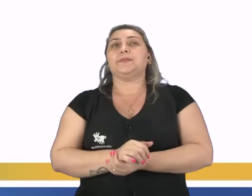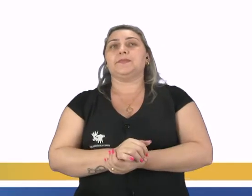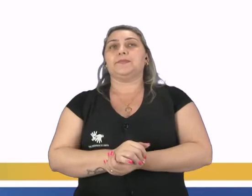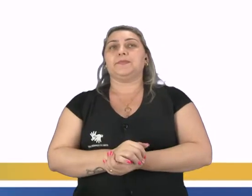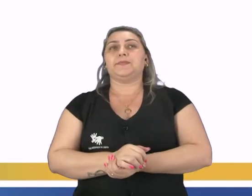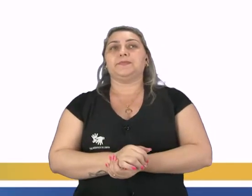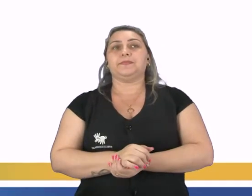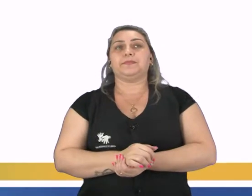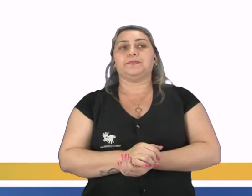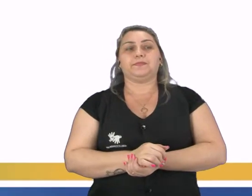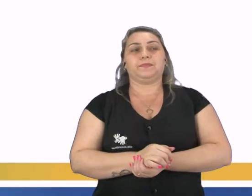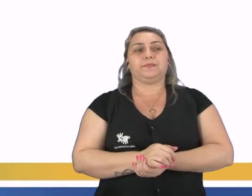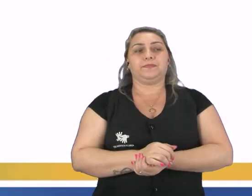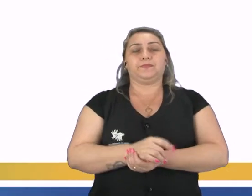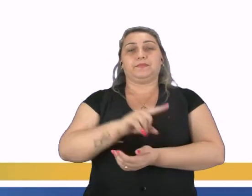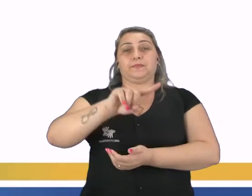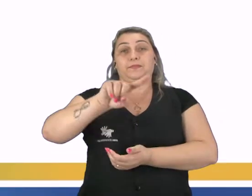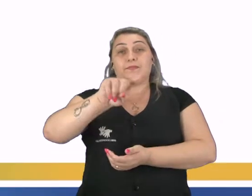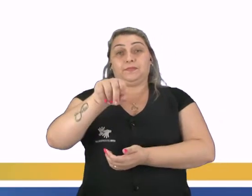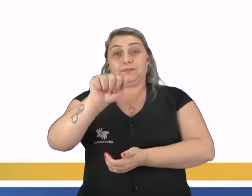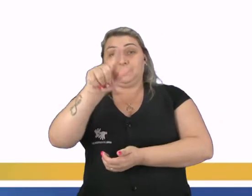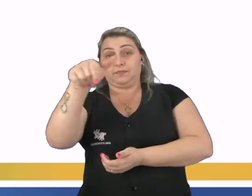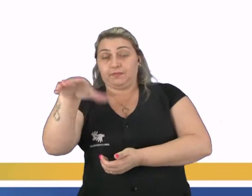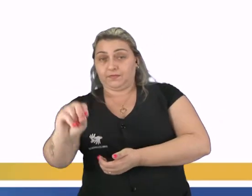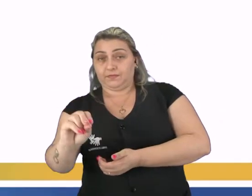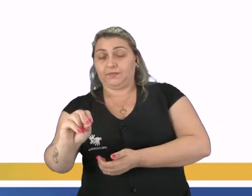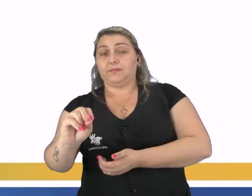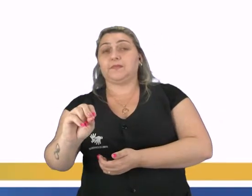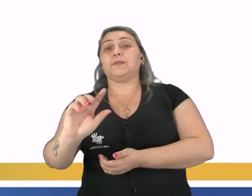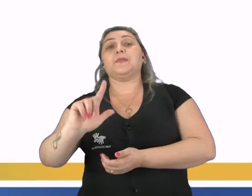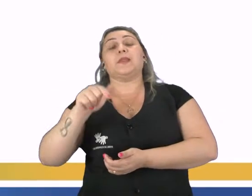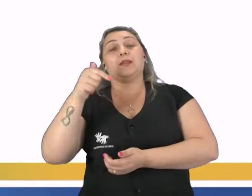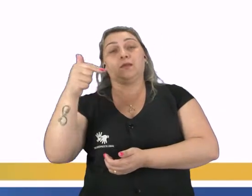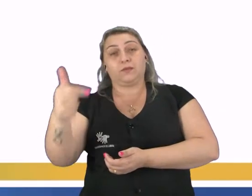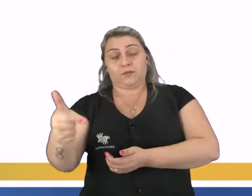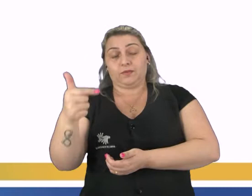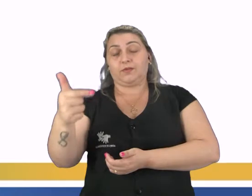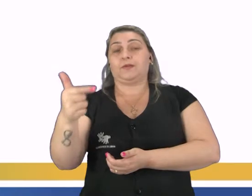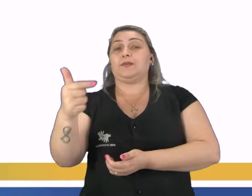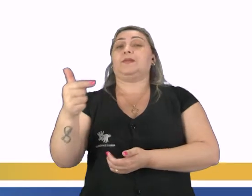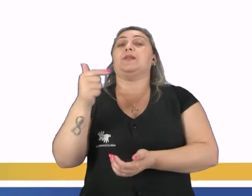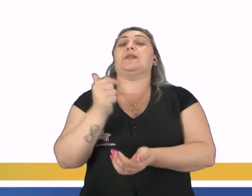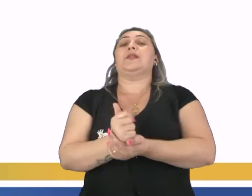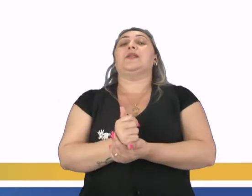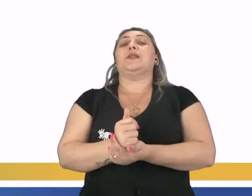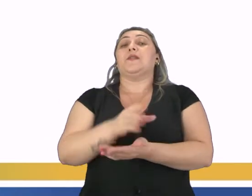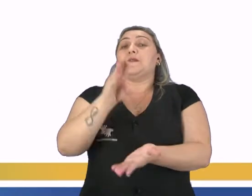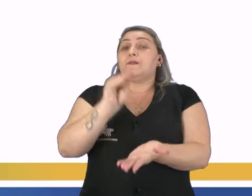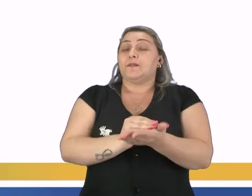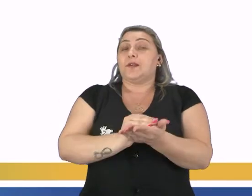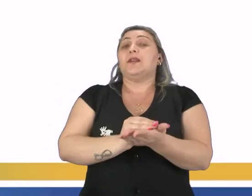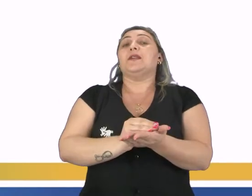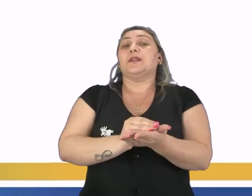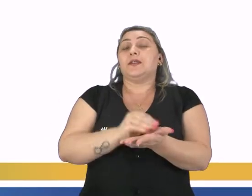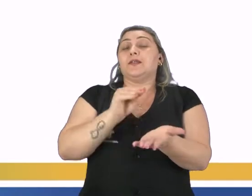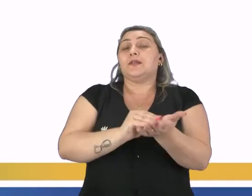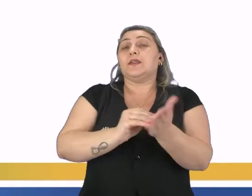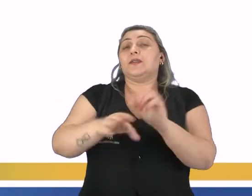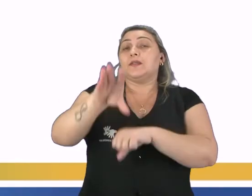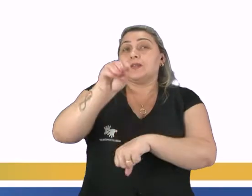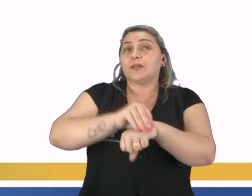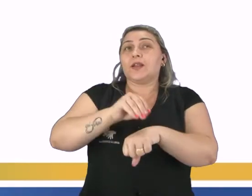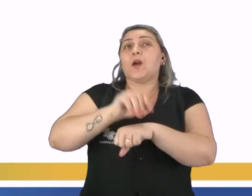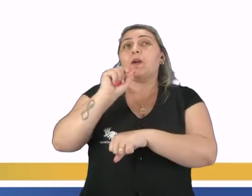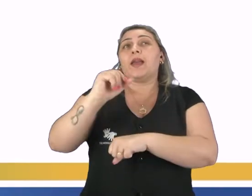forçou essa rima. A outra figura de o outro vício de linguagem é o